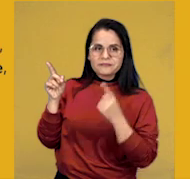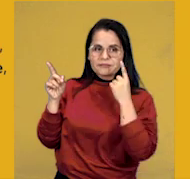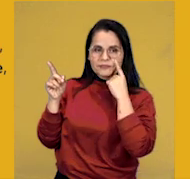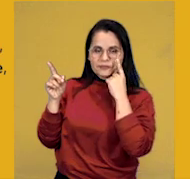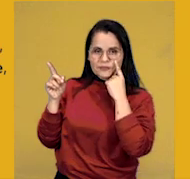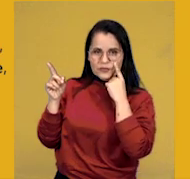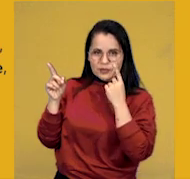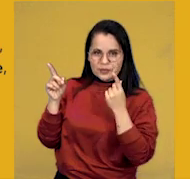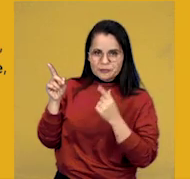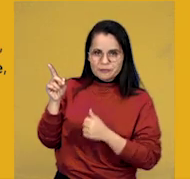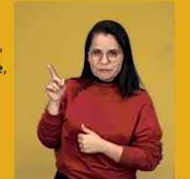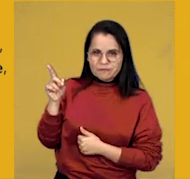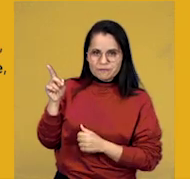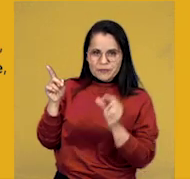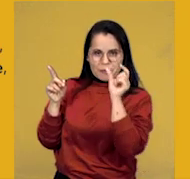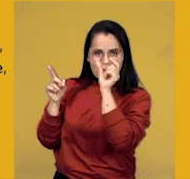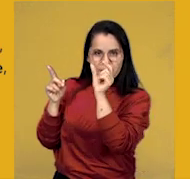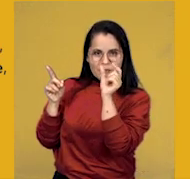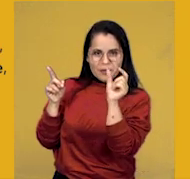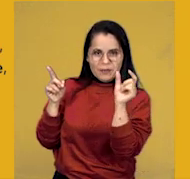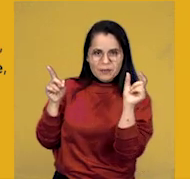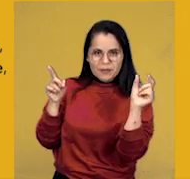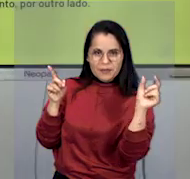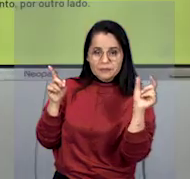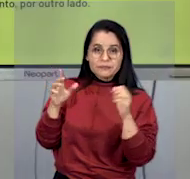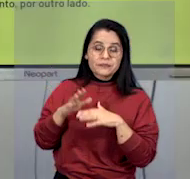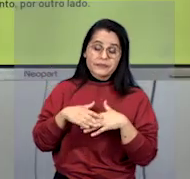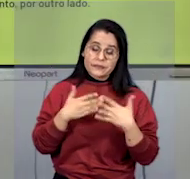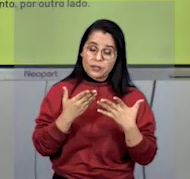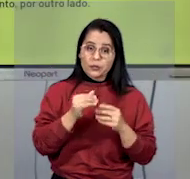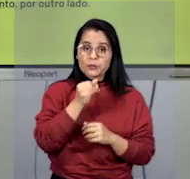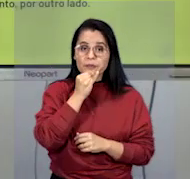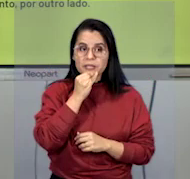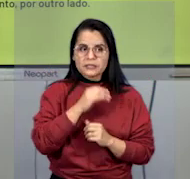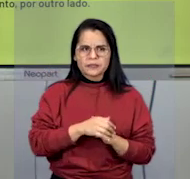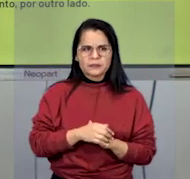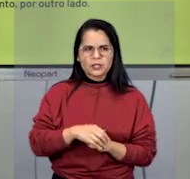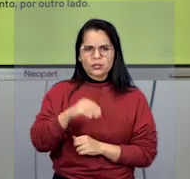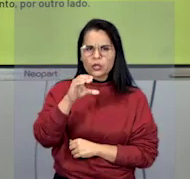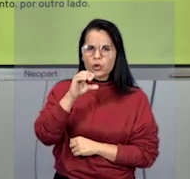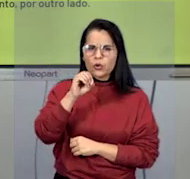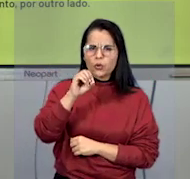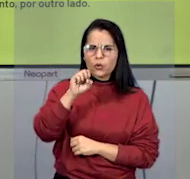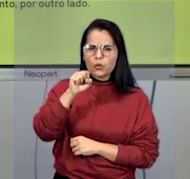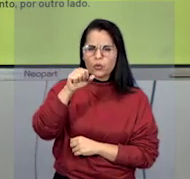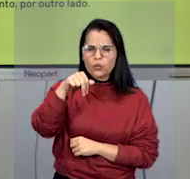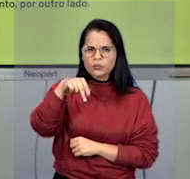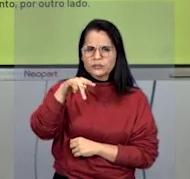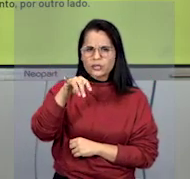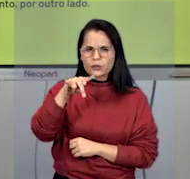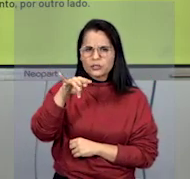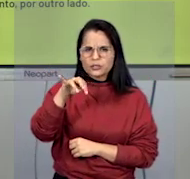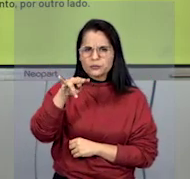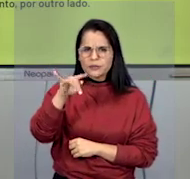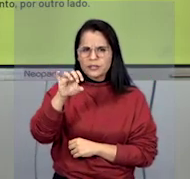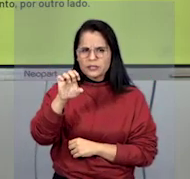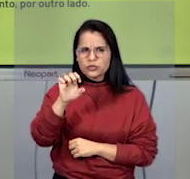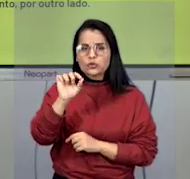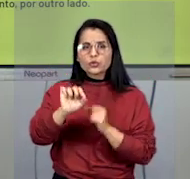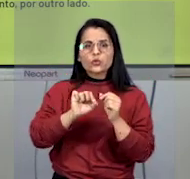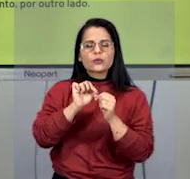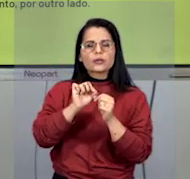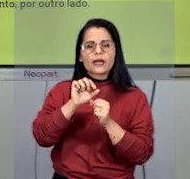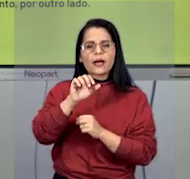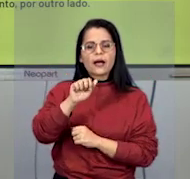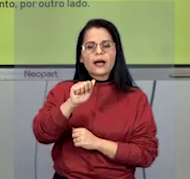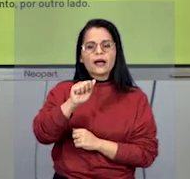decorrência, consequentemente. Então, por exemplo, o consequentemente é um advérbio de modo, né? Desse modo,